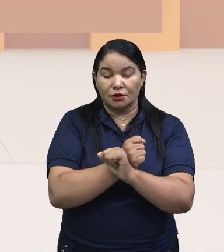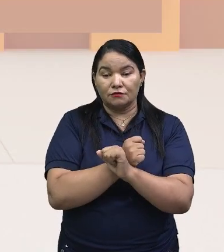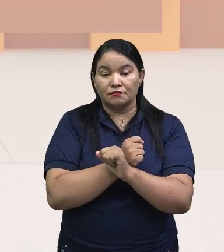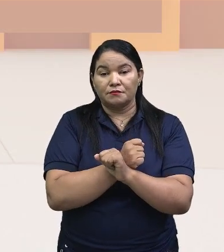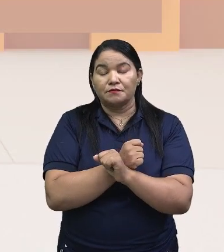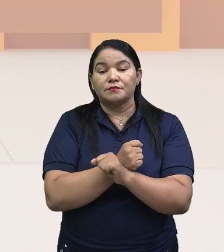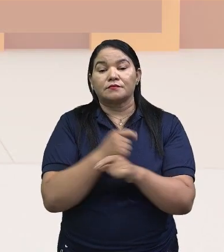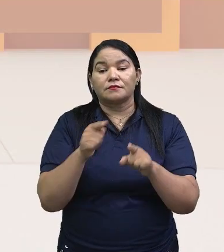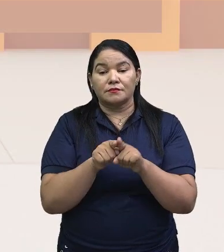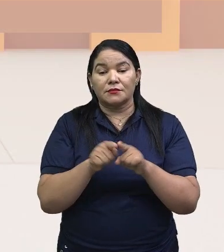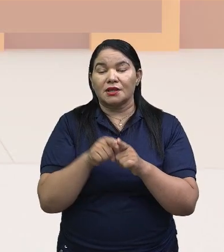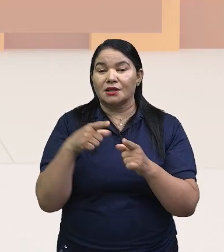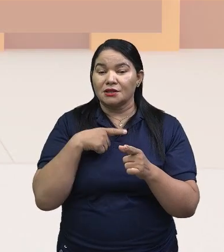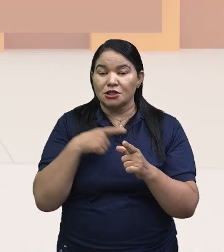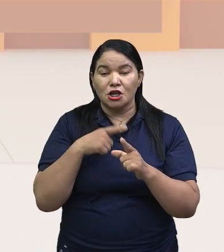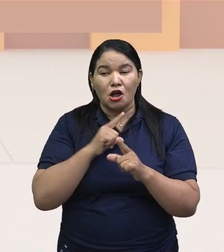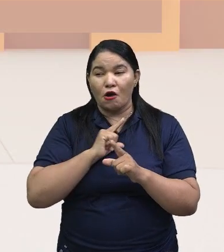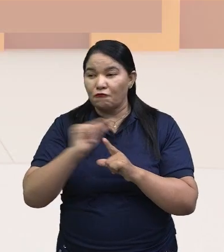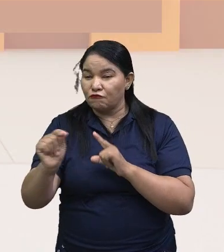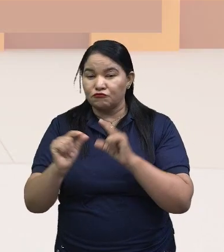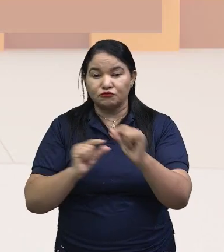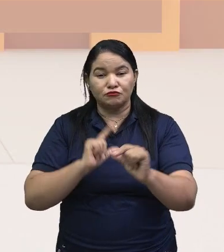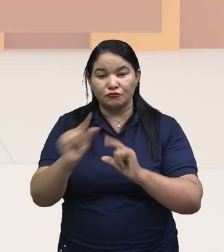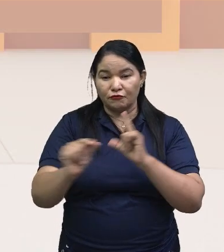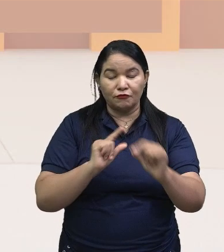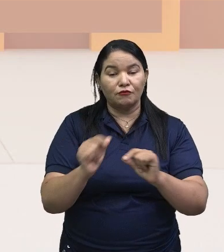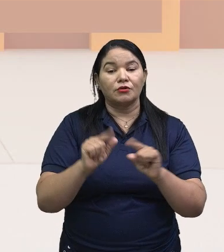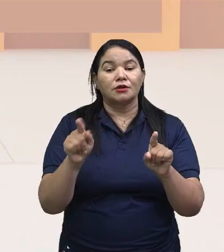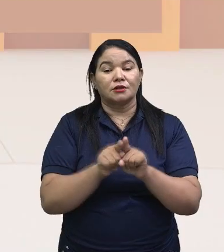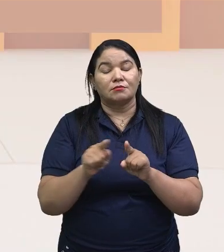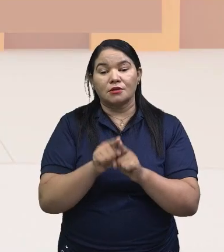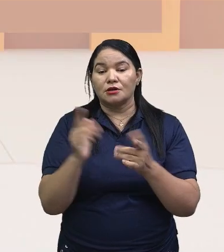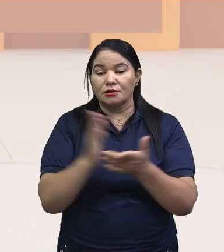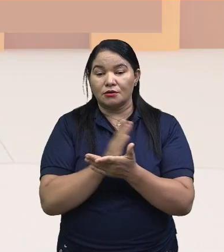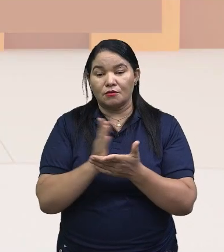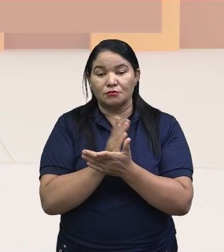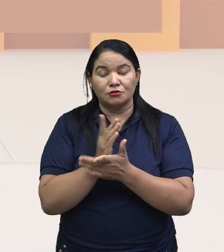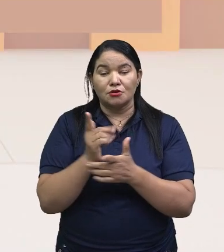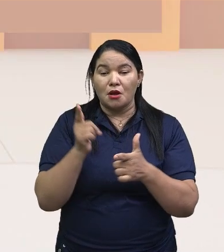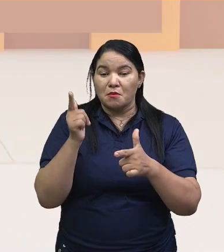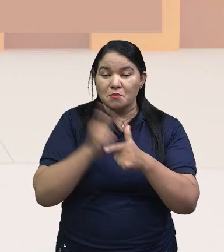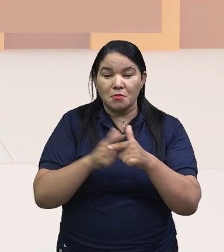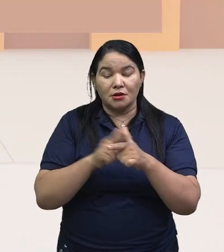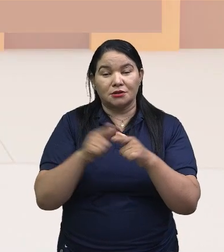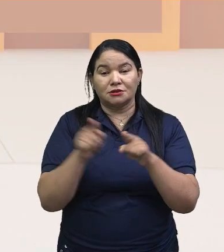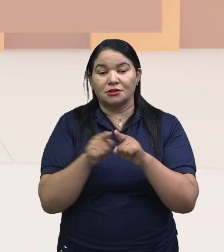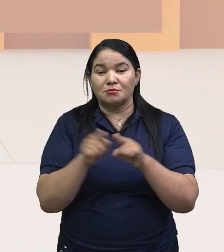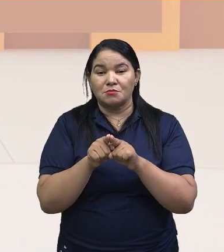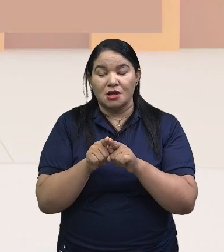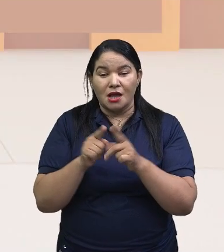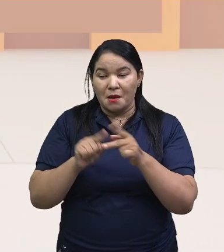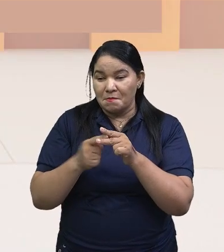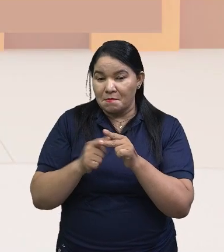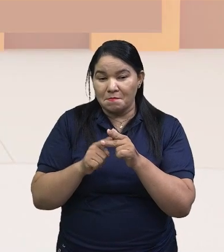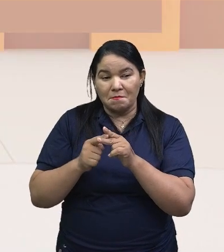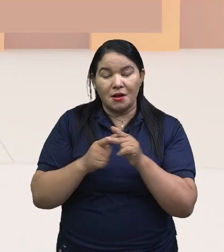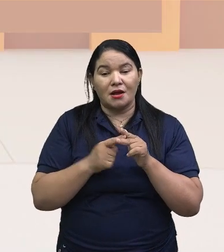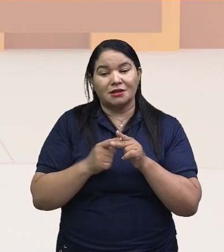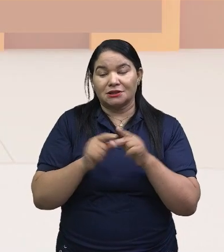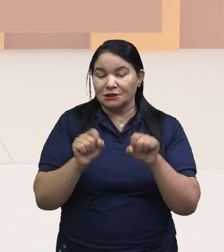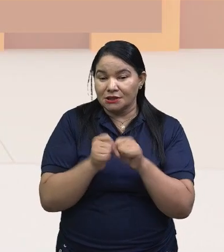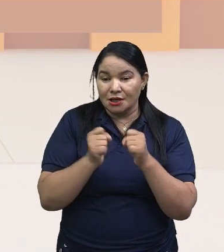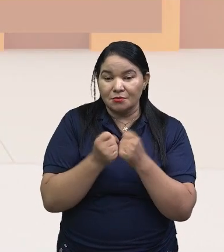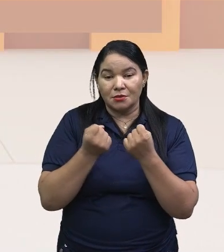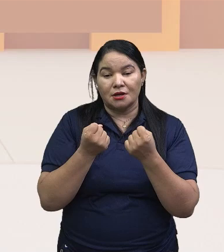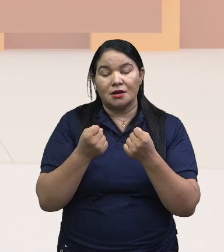desde as fugas, desde rebeliões simples, como quebrar as máquinas de trabalho, a